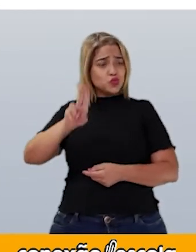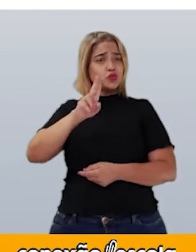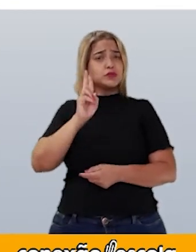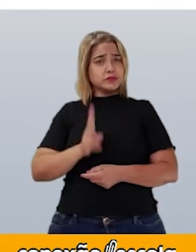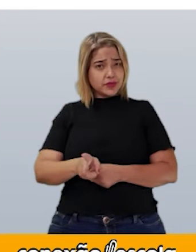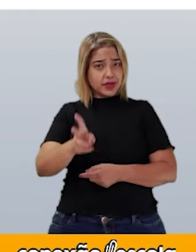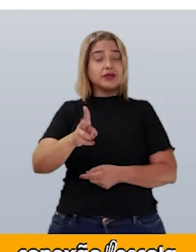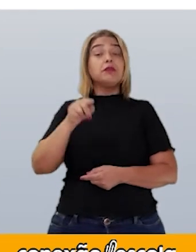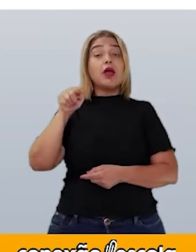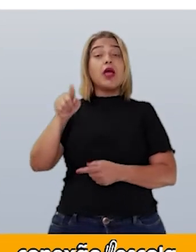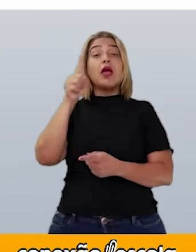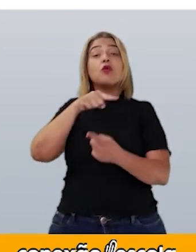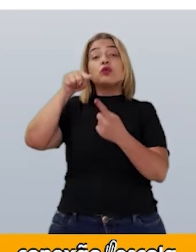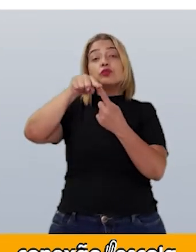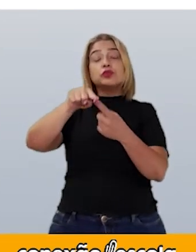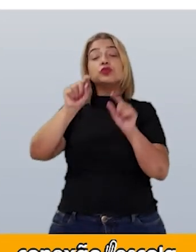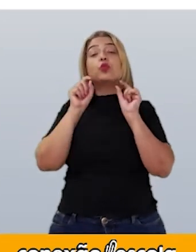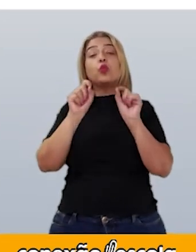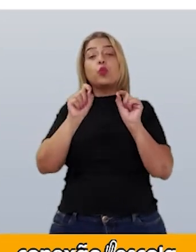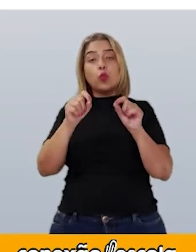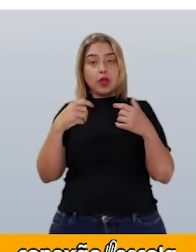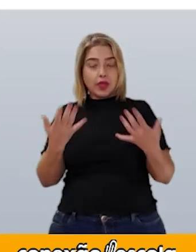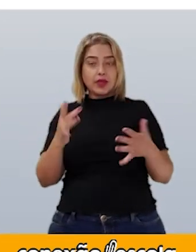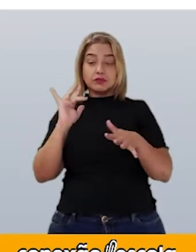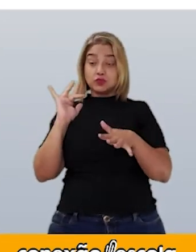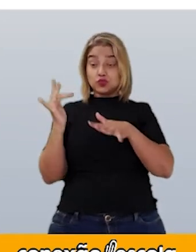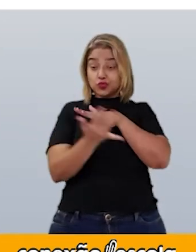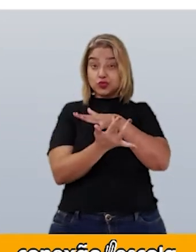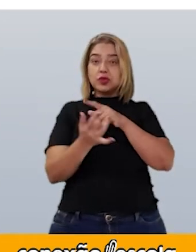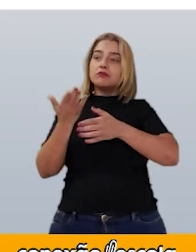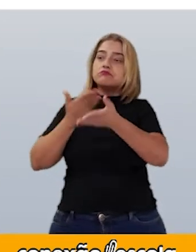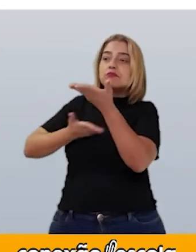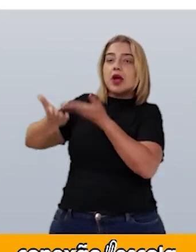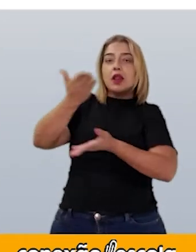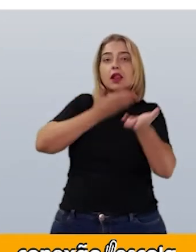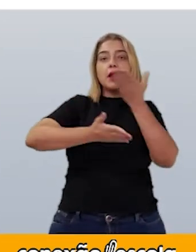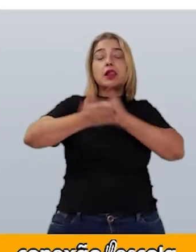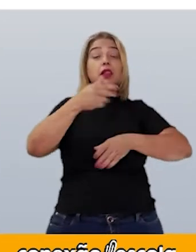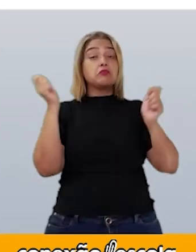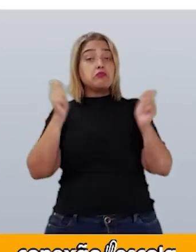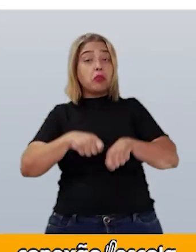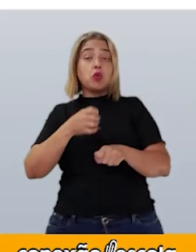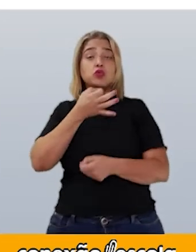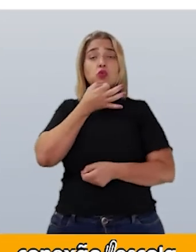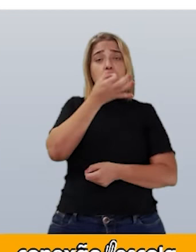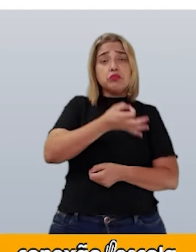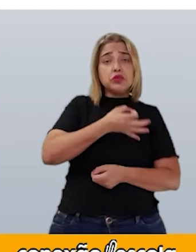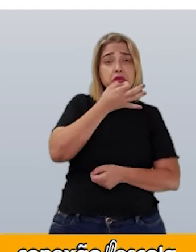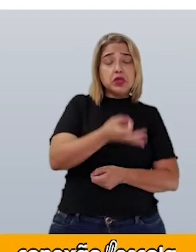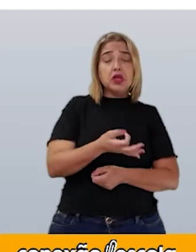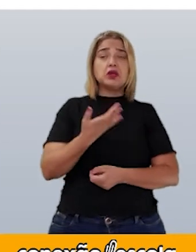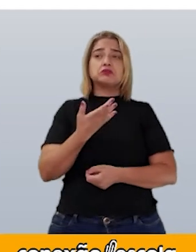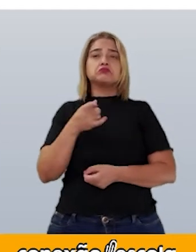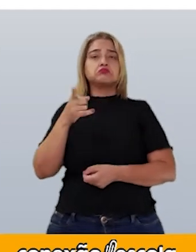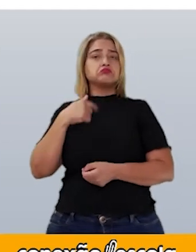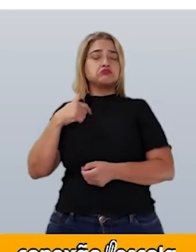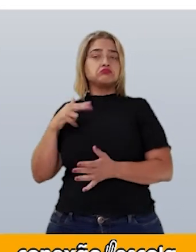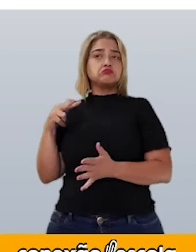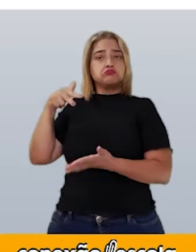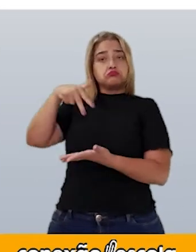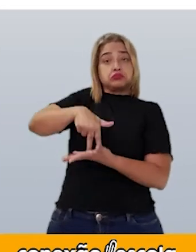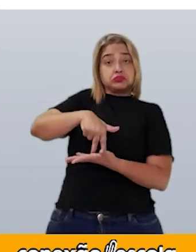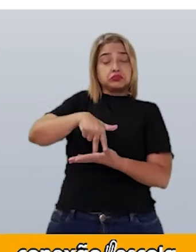social, porque os usuários da rede social podem expressar suas opiniões, seus